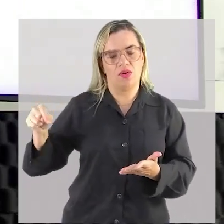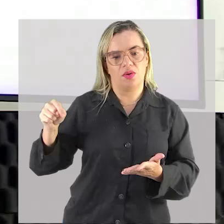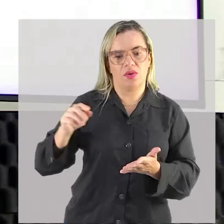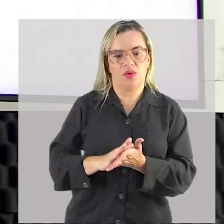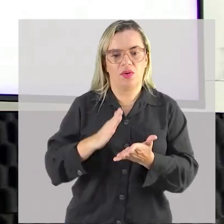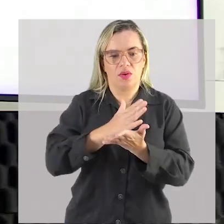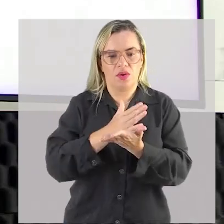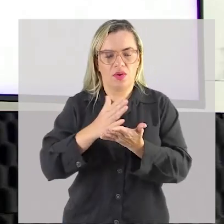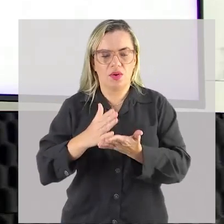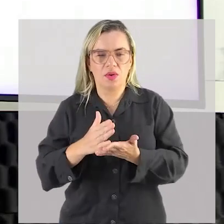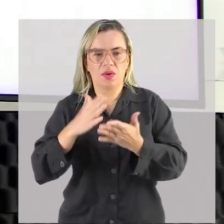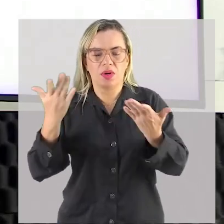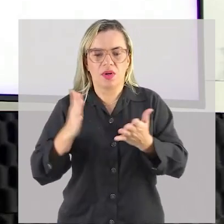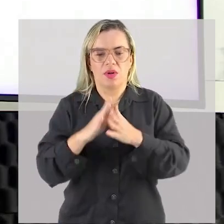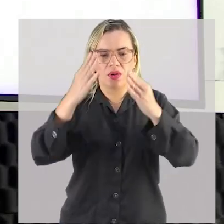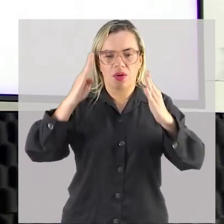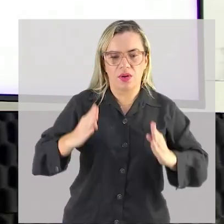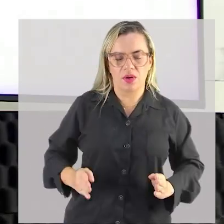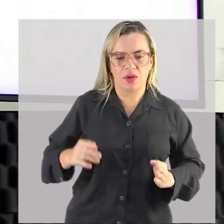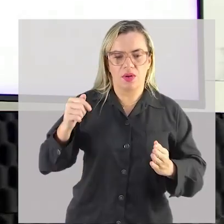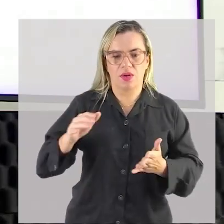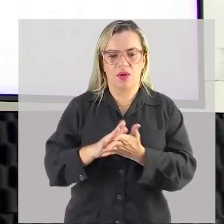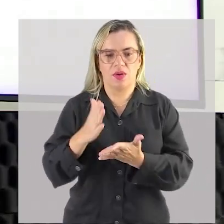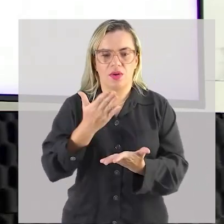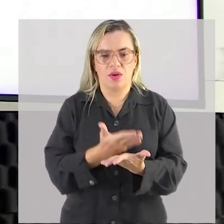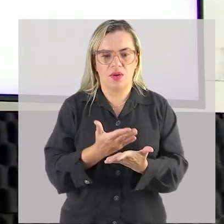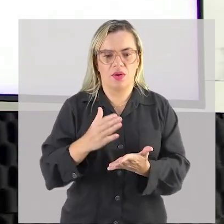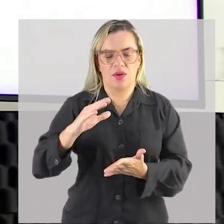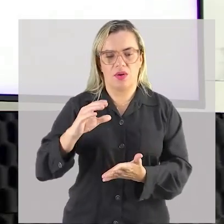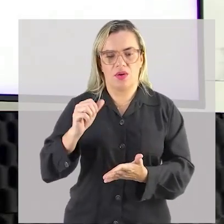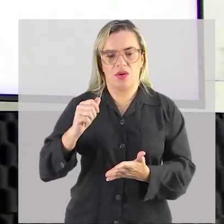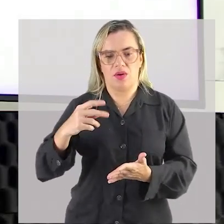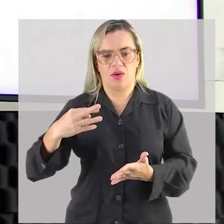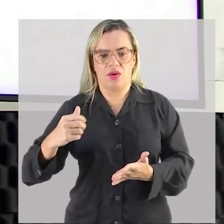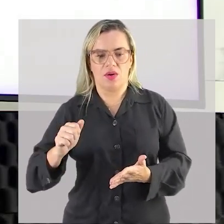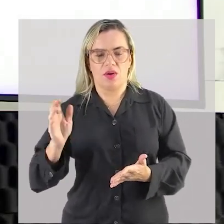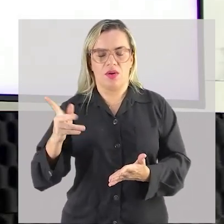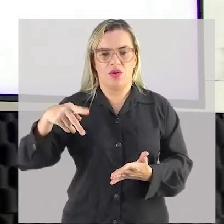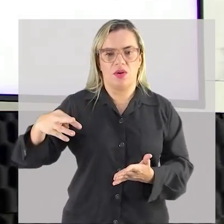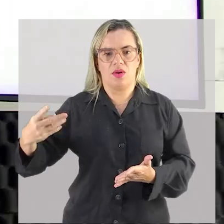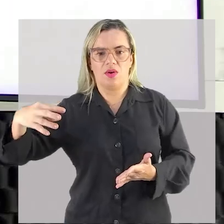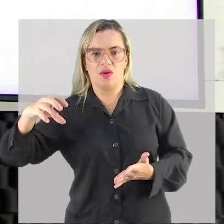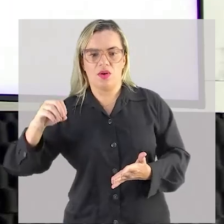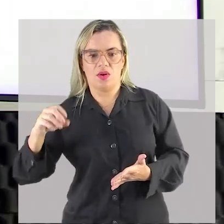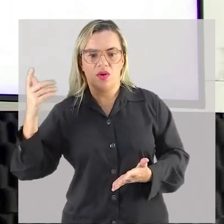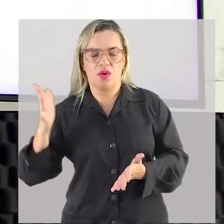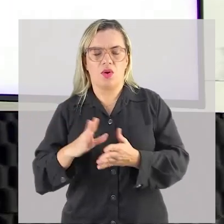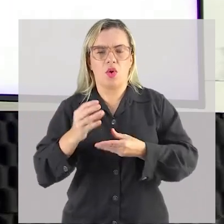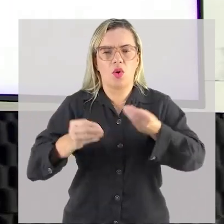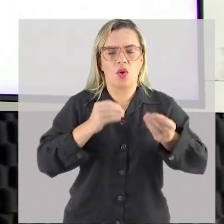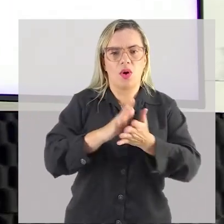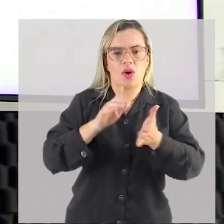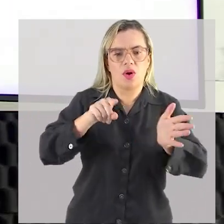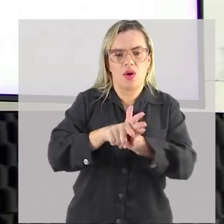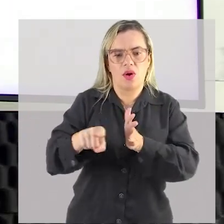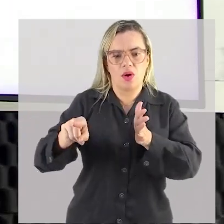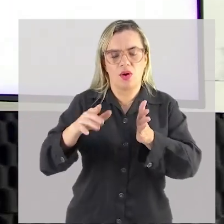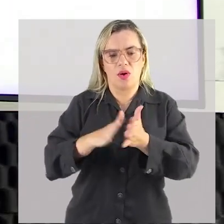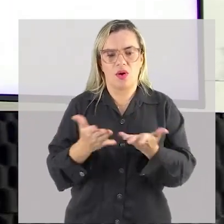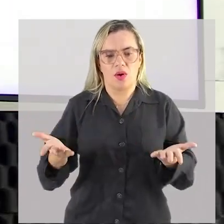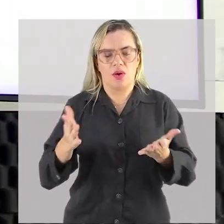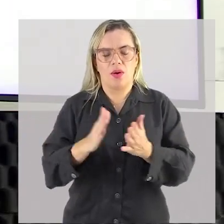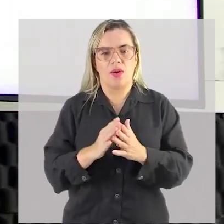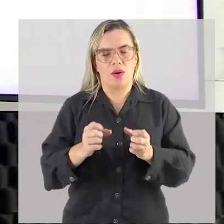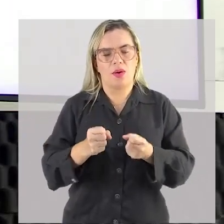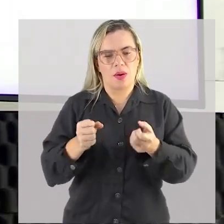partir daí ver o que que é explorado em casa de pensão para saber como é que as questões podem ser trabalhadas tá